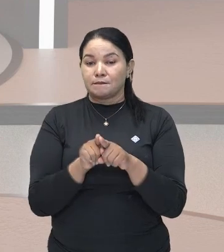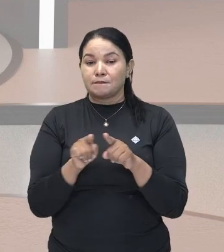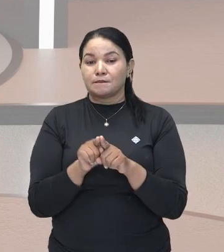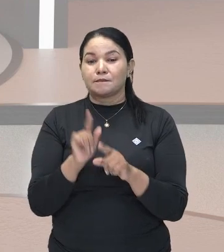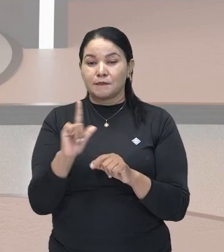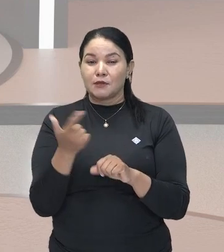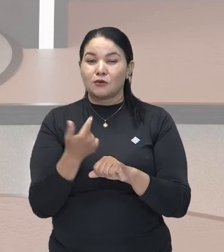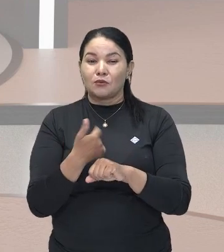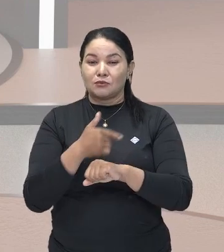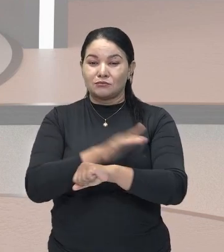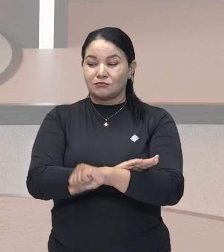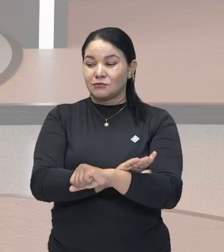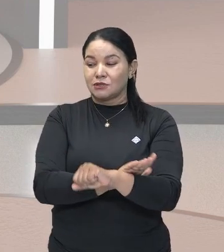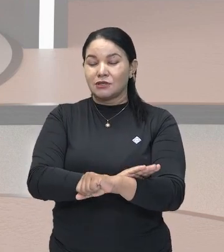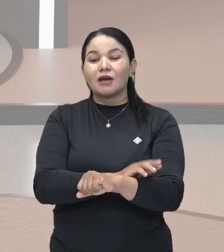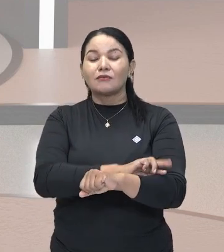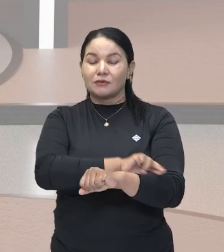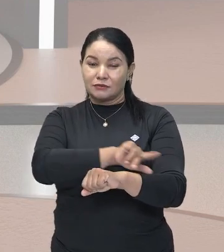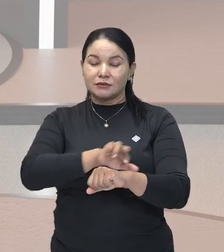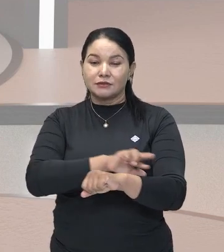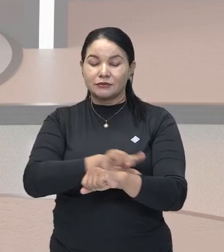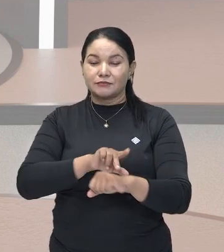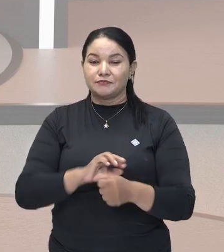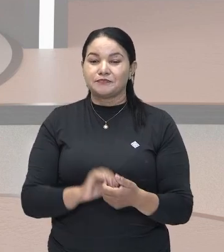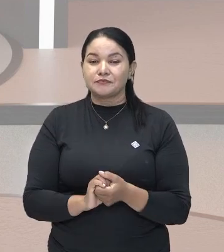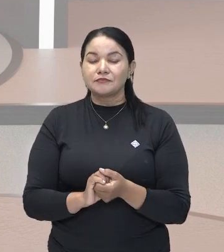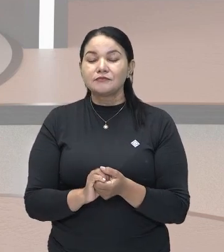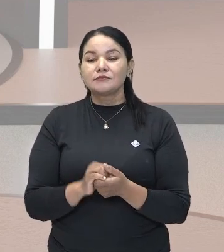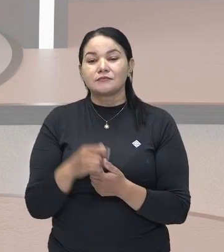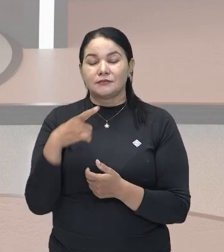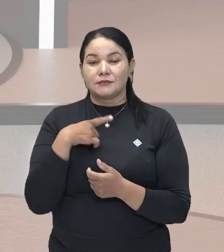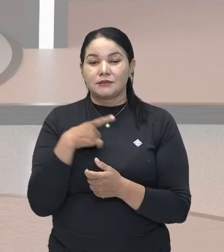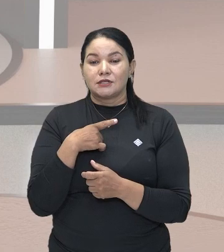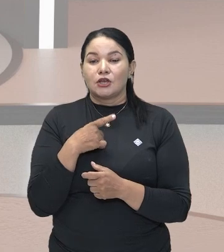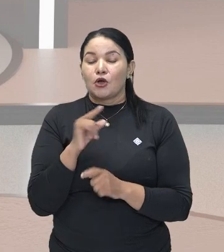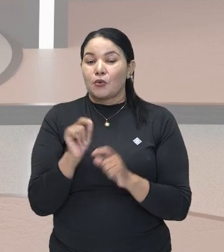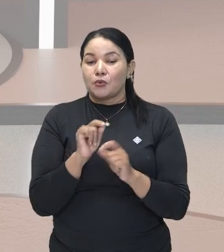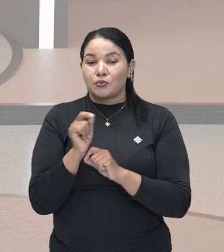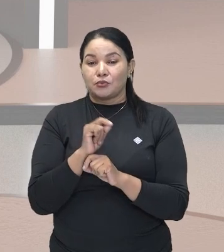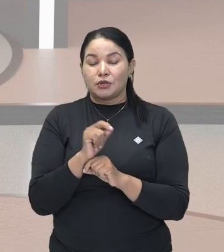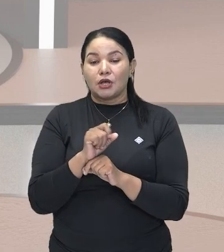tá? Principalmente ali no sul dos Estados Unidos, onde foi uma